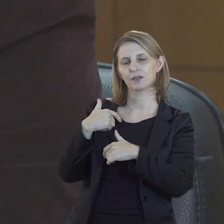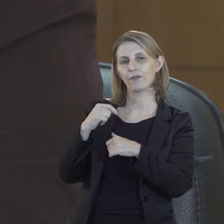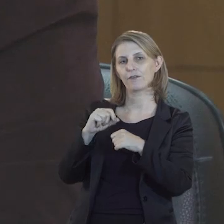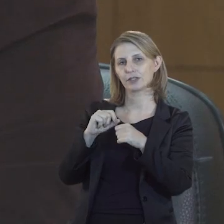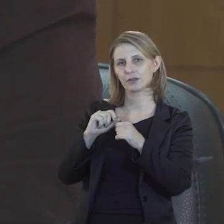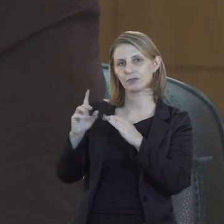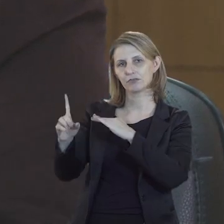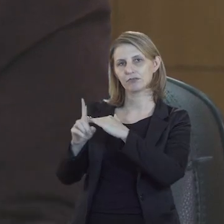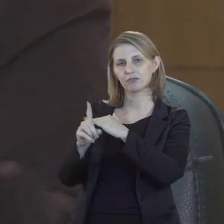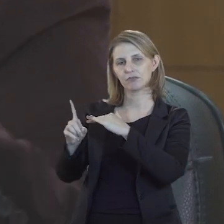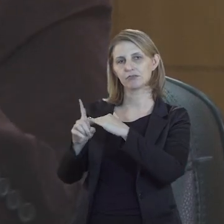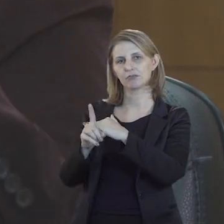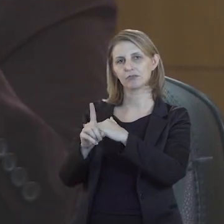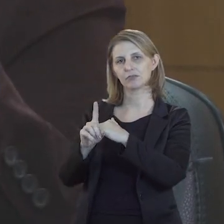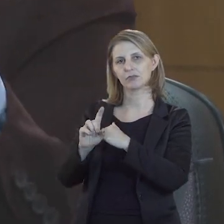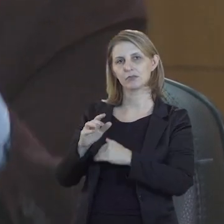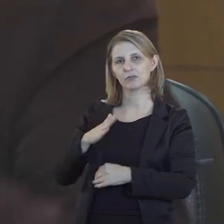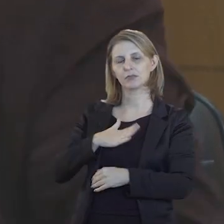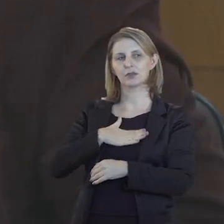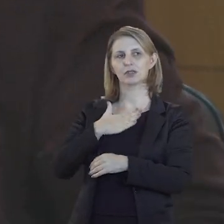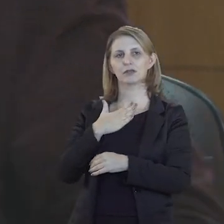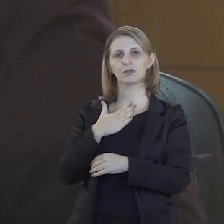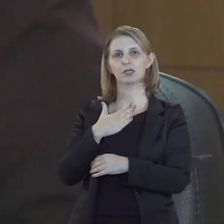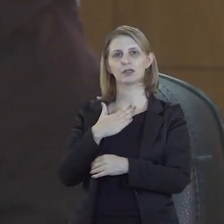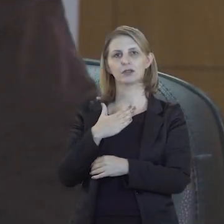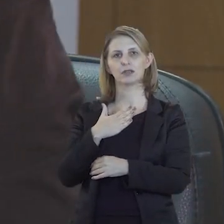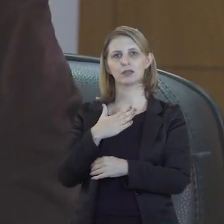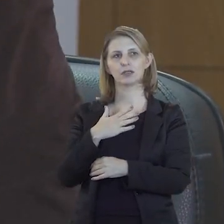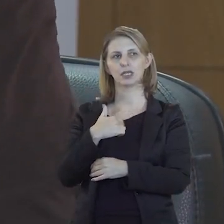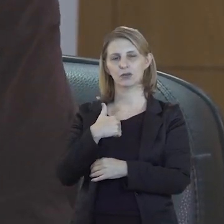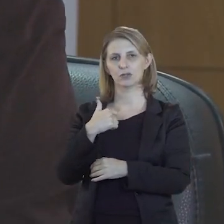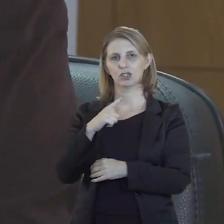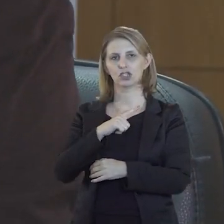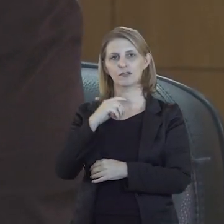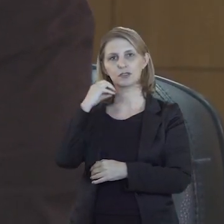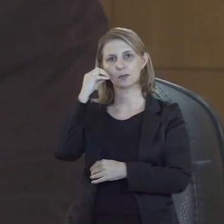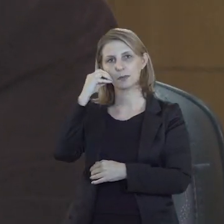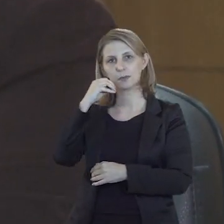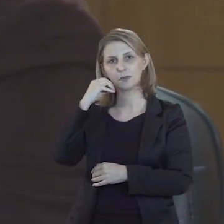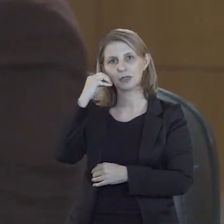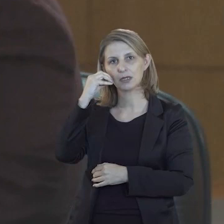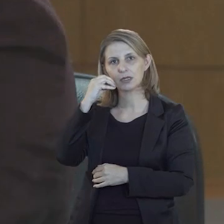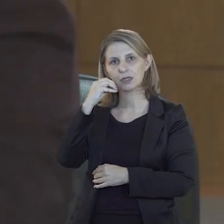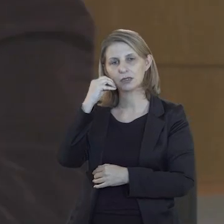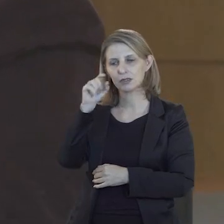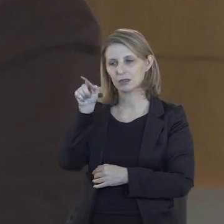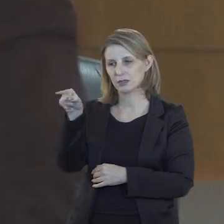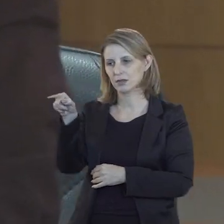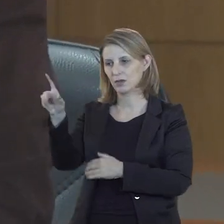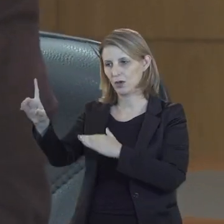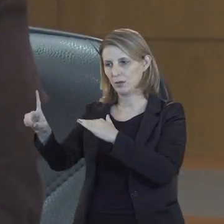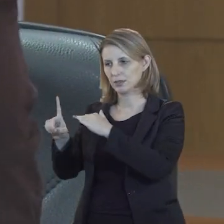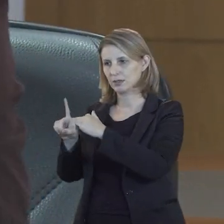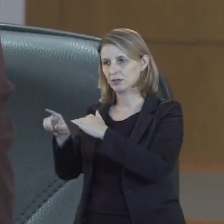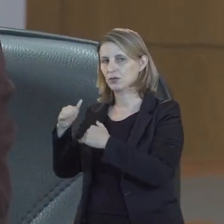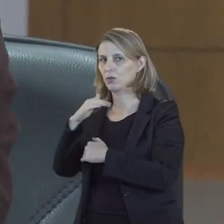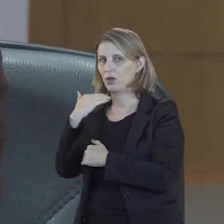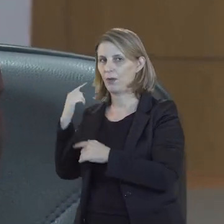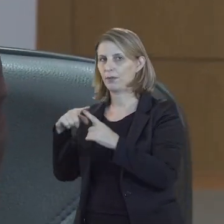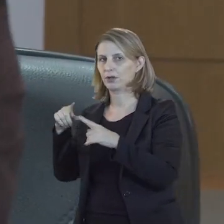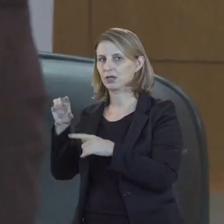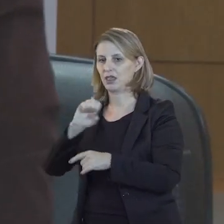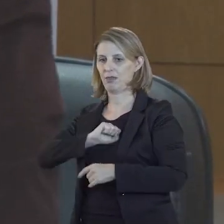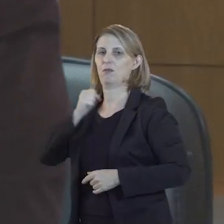atendendo, fazendo atendimentos, e de repente eu tenho uma experiência de